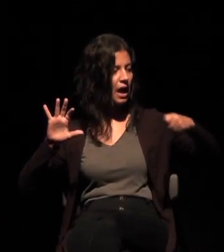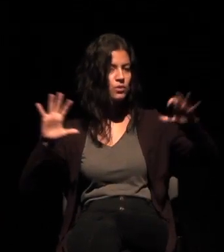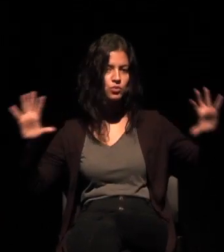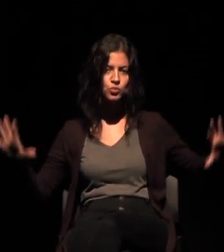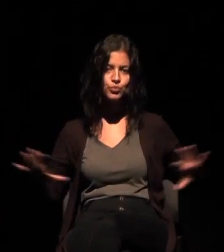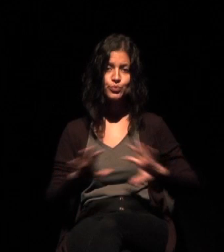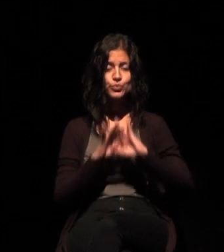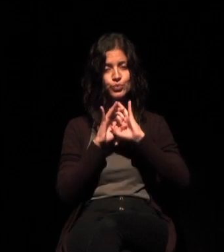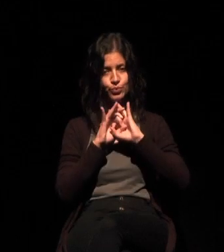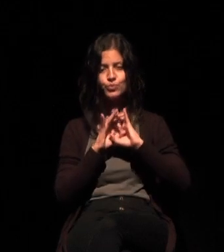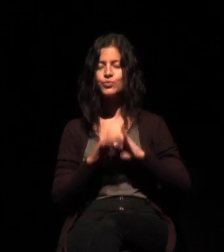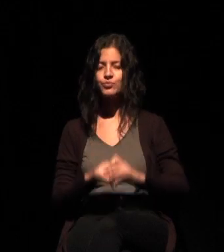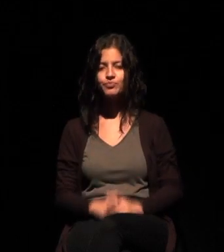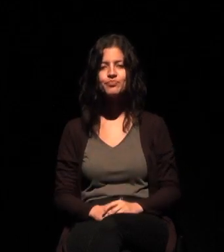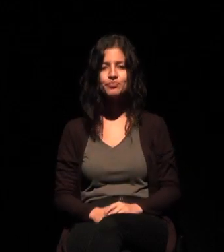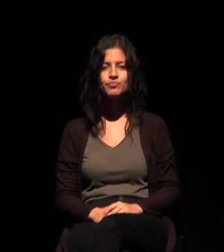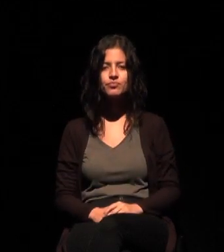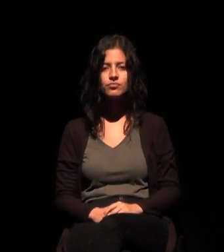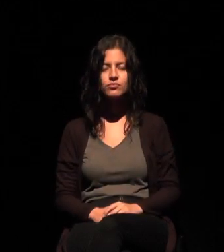é